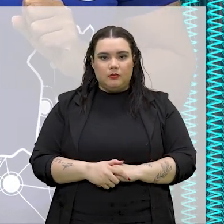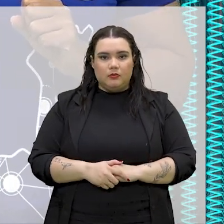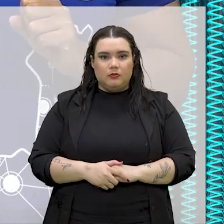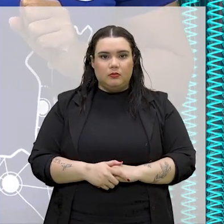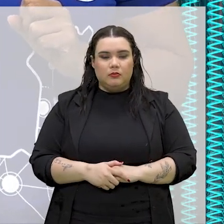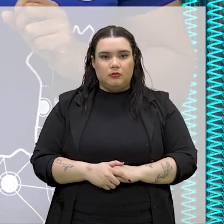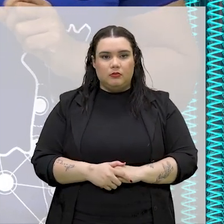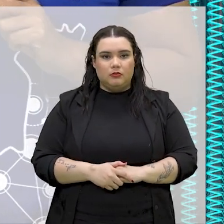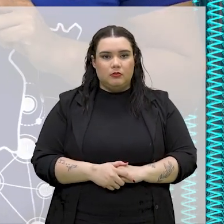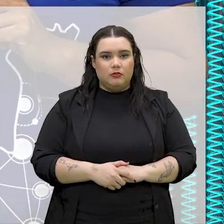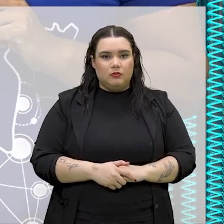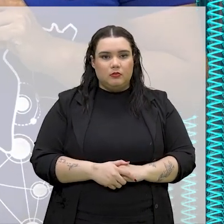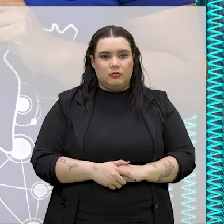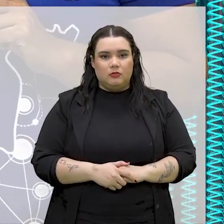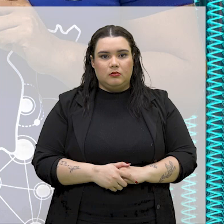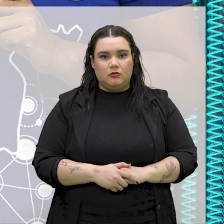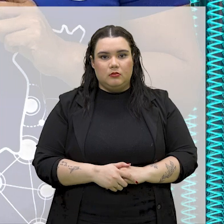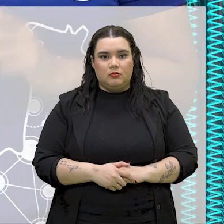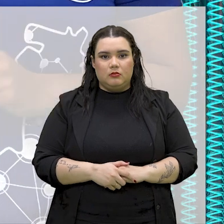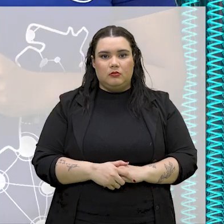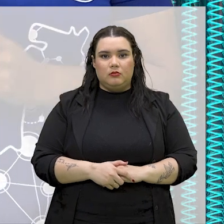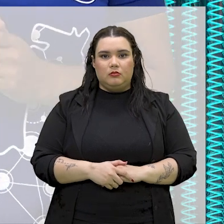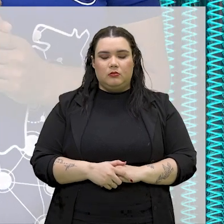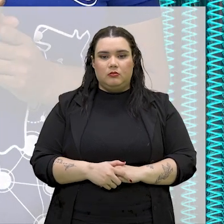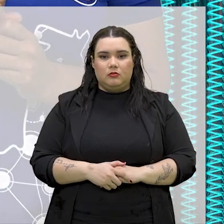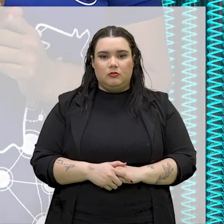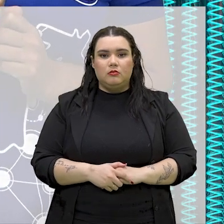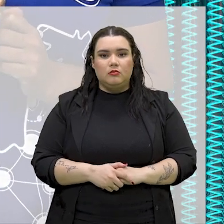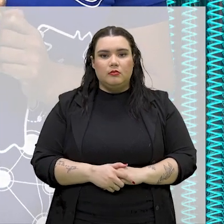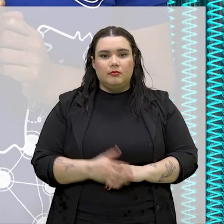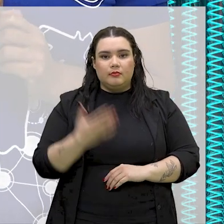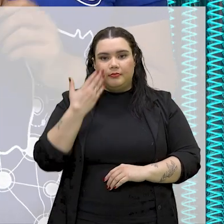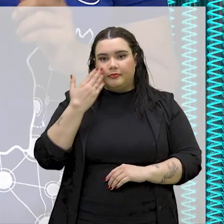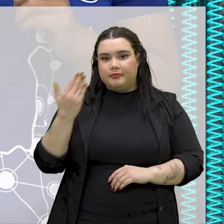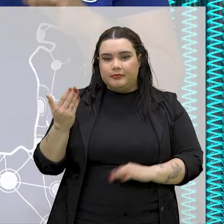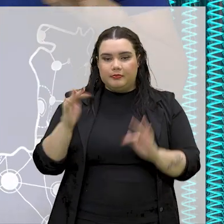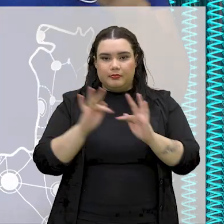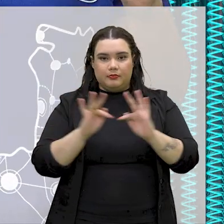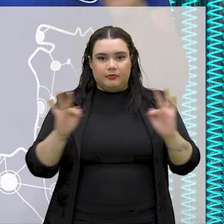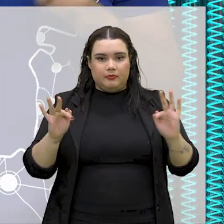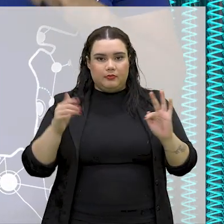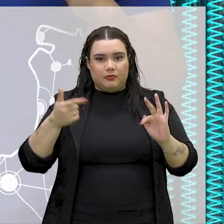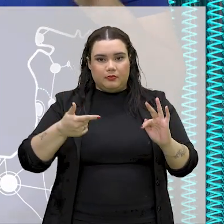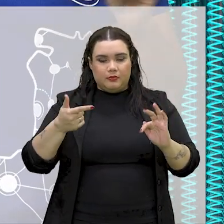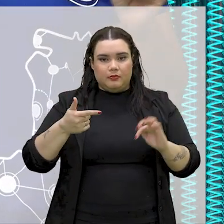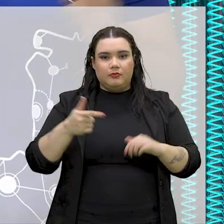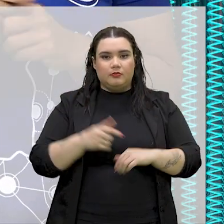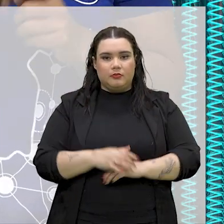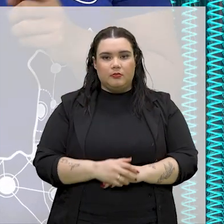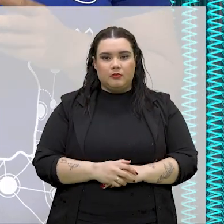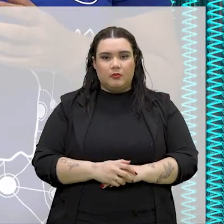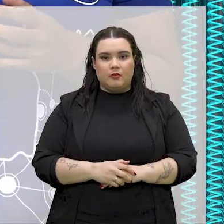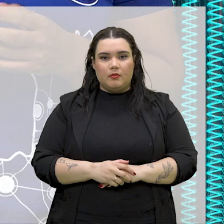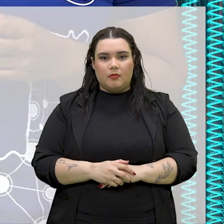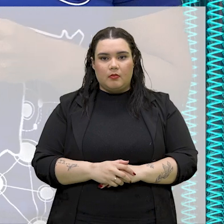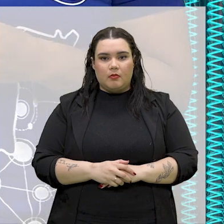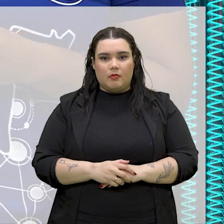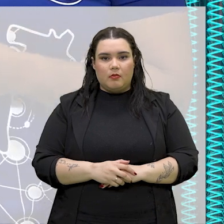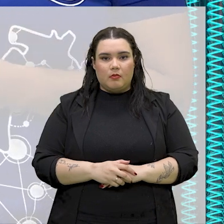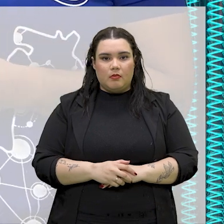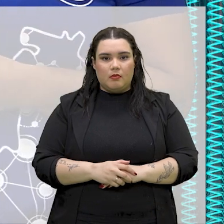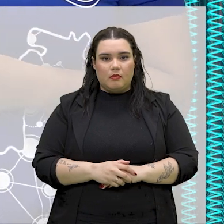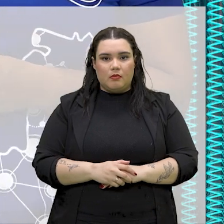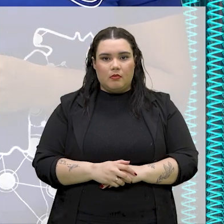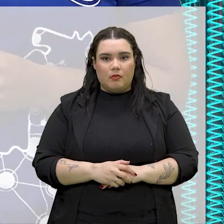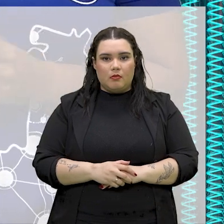Can you open the window, please? Can you, faz essa conexão aí na pronúncia. Can you open